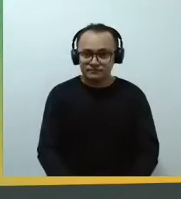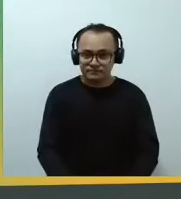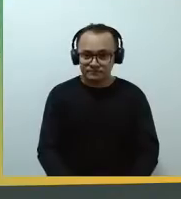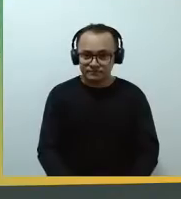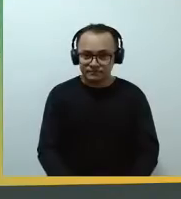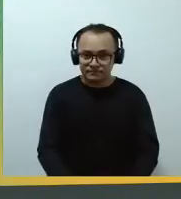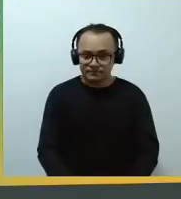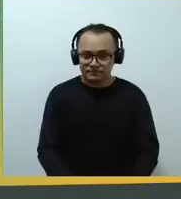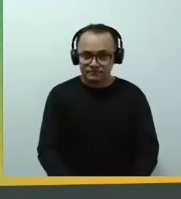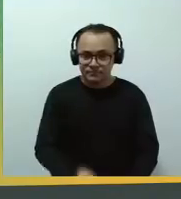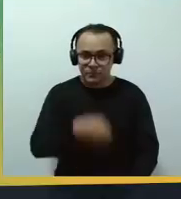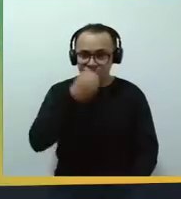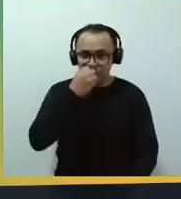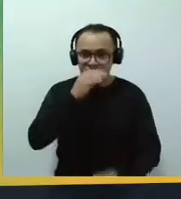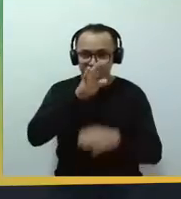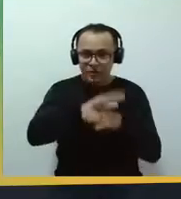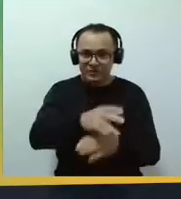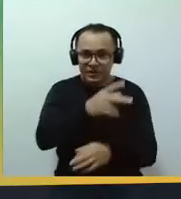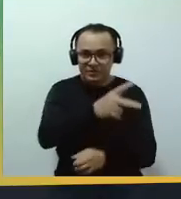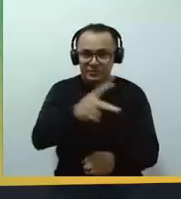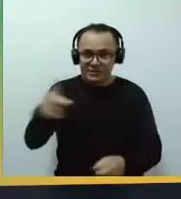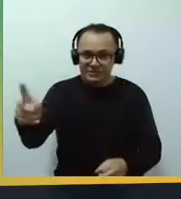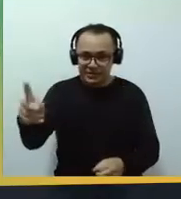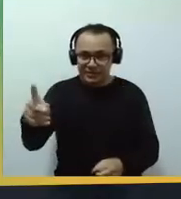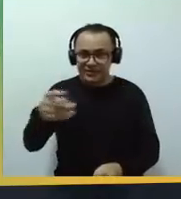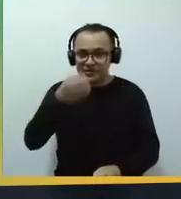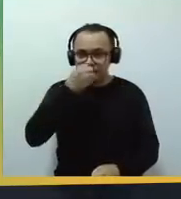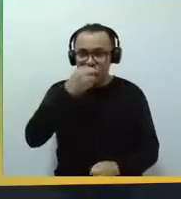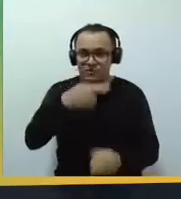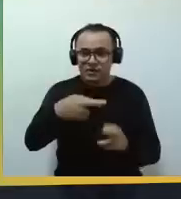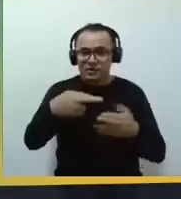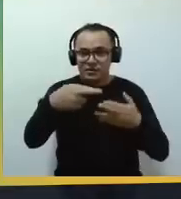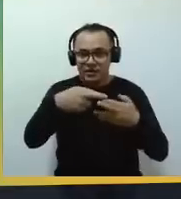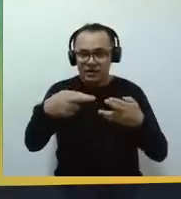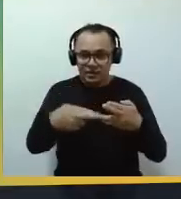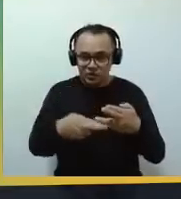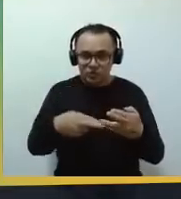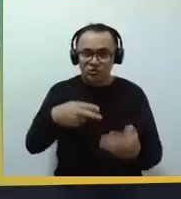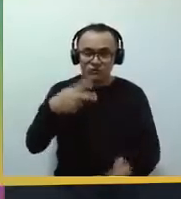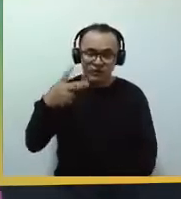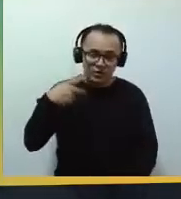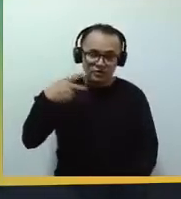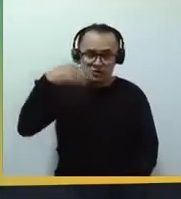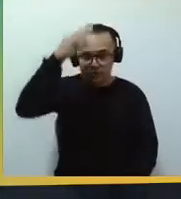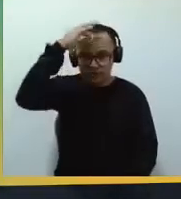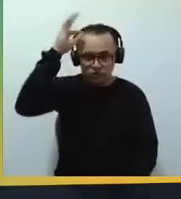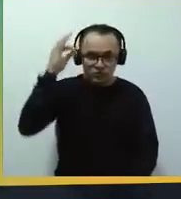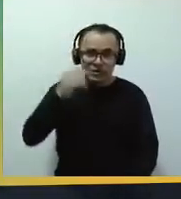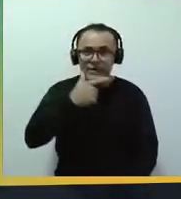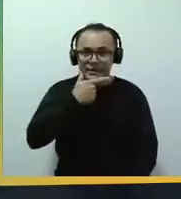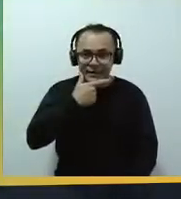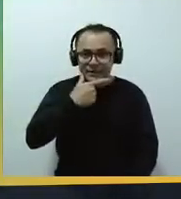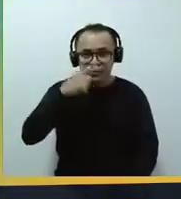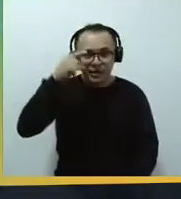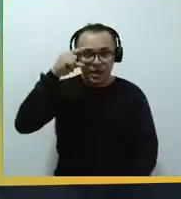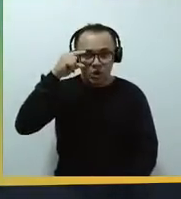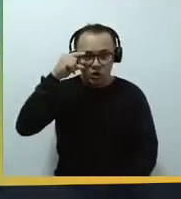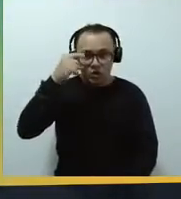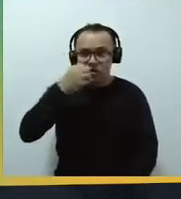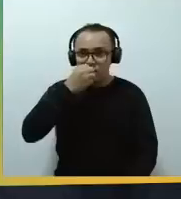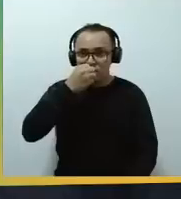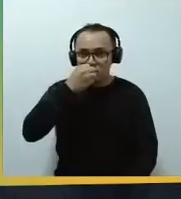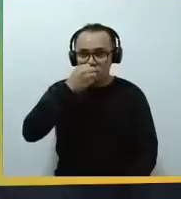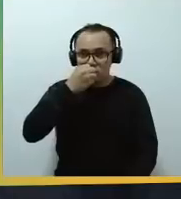Boa tarde, senhor presidente. Boa tarde, relator, vereadora Katsumi, vereador Enio. Boa tarde ao senhor